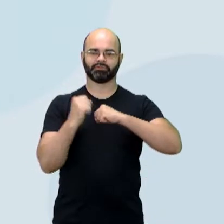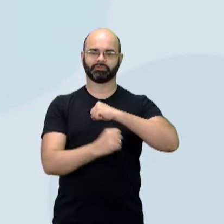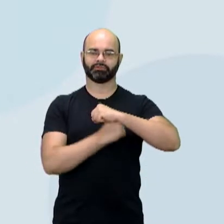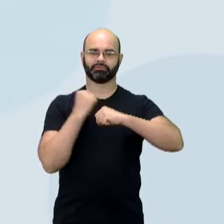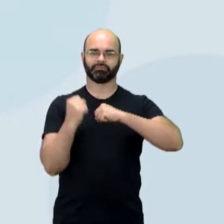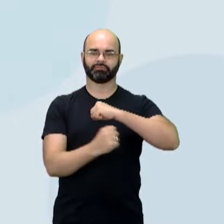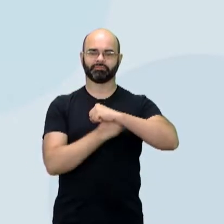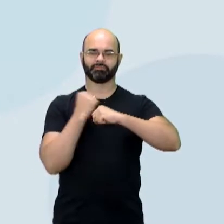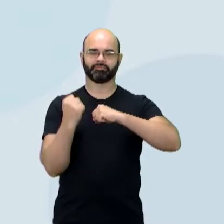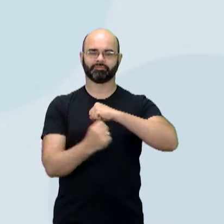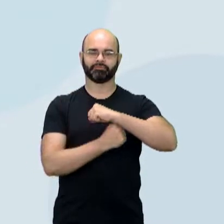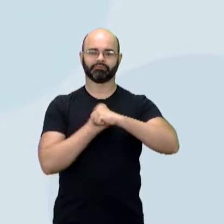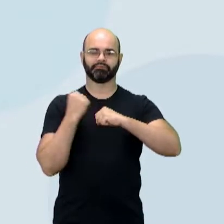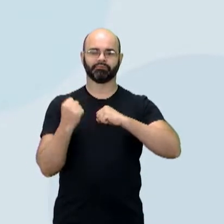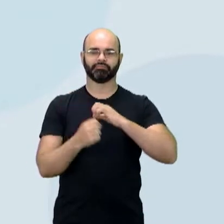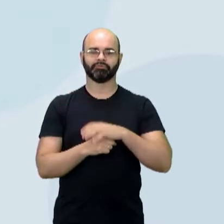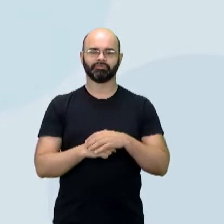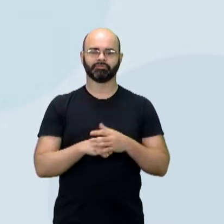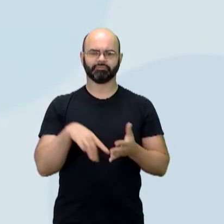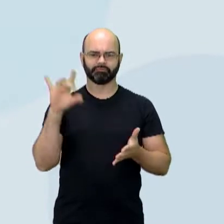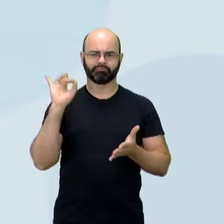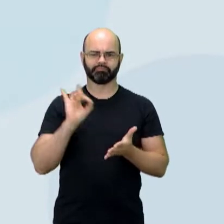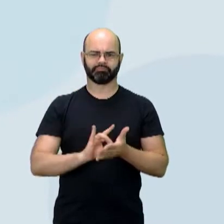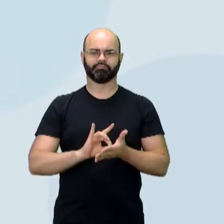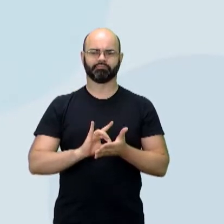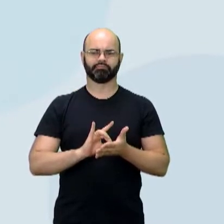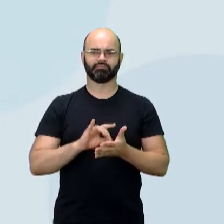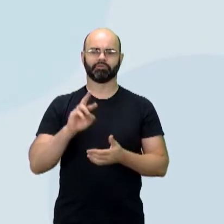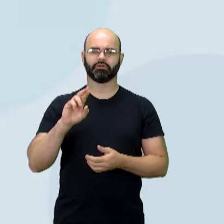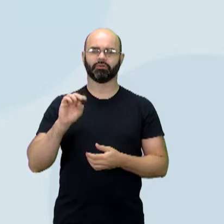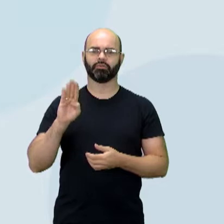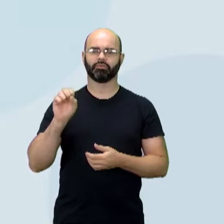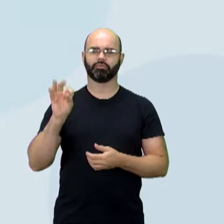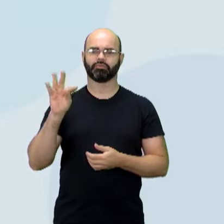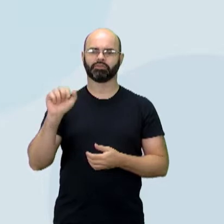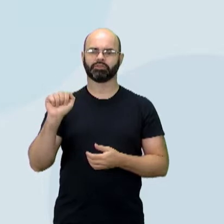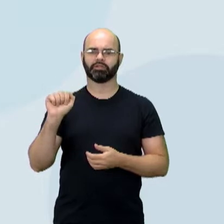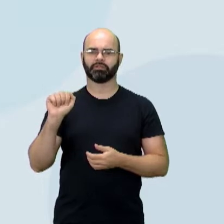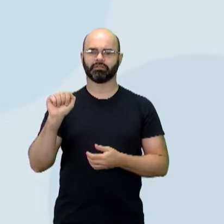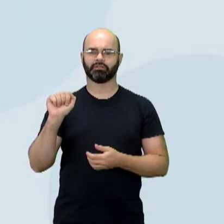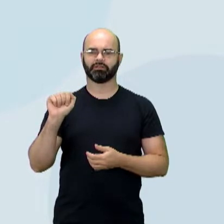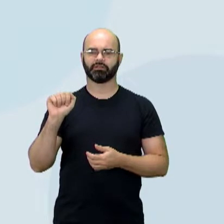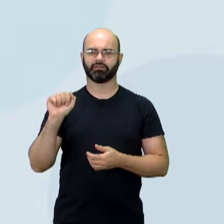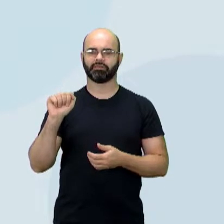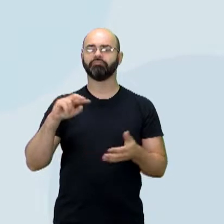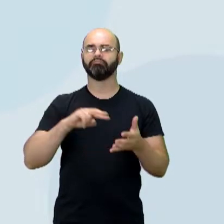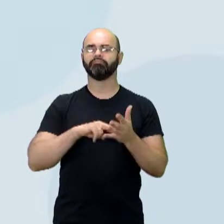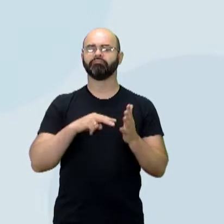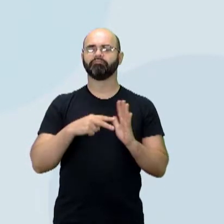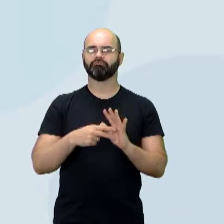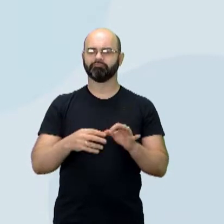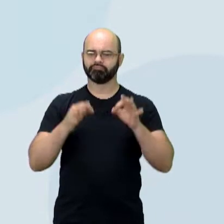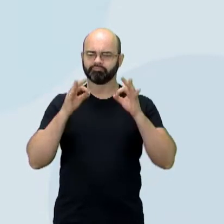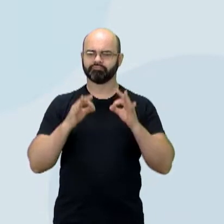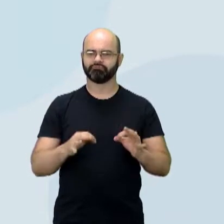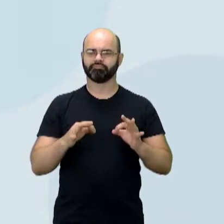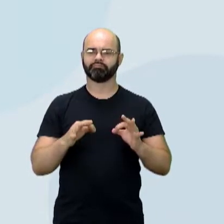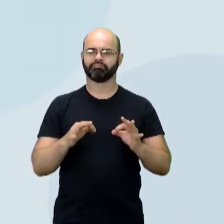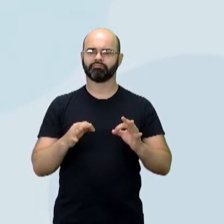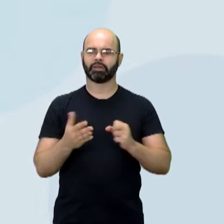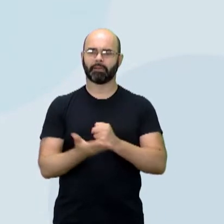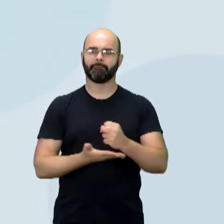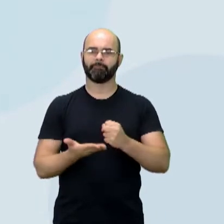Então, uma confirmação robusta, uma confirmação consistente, uma